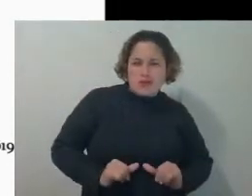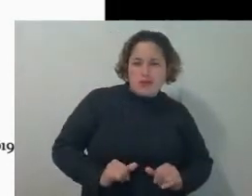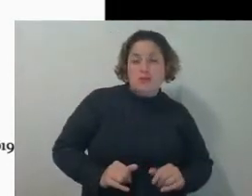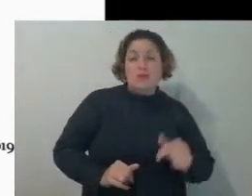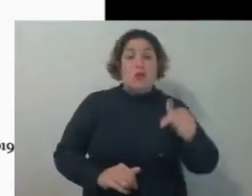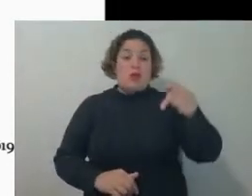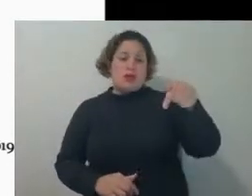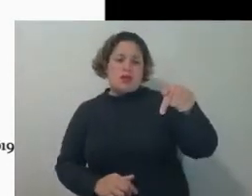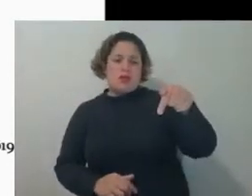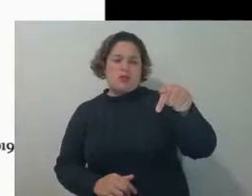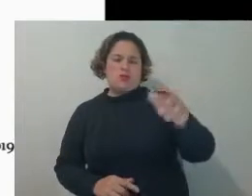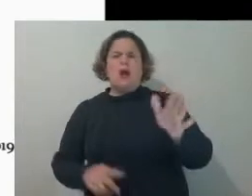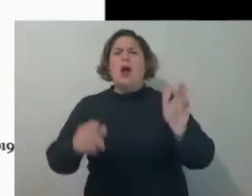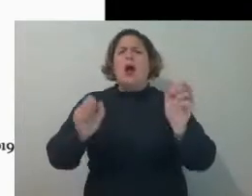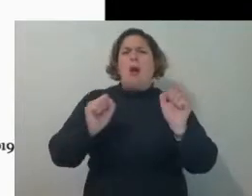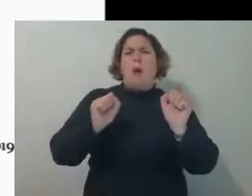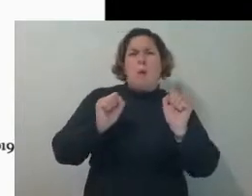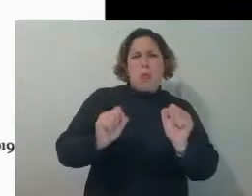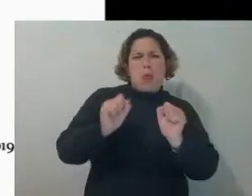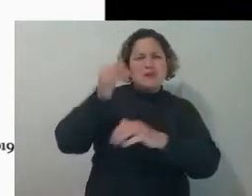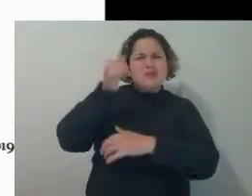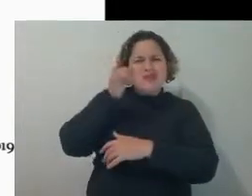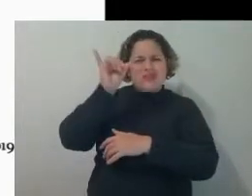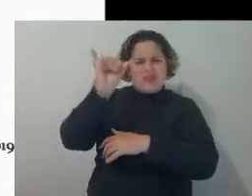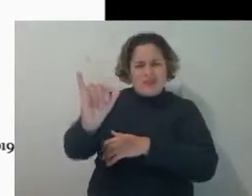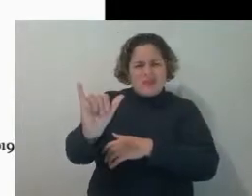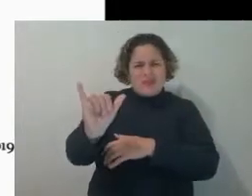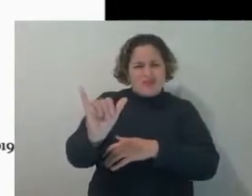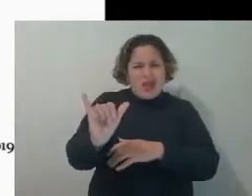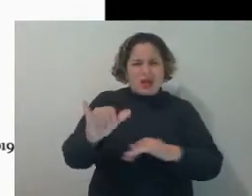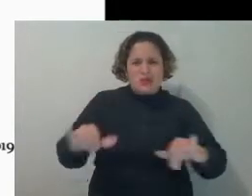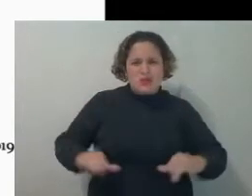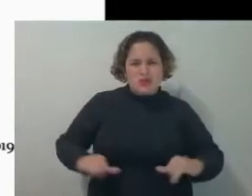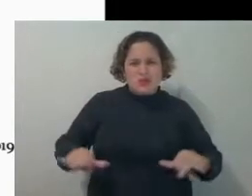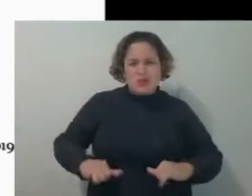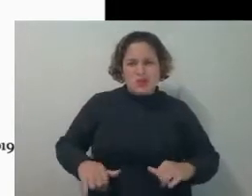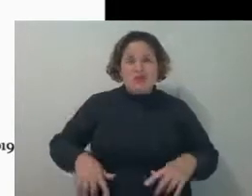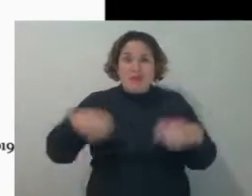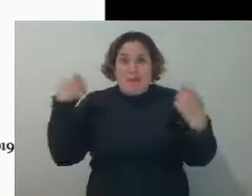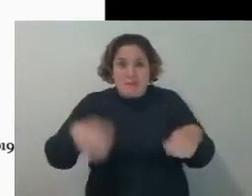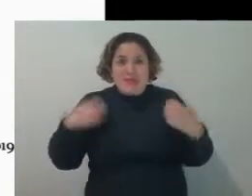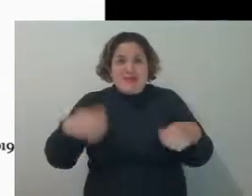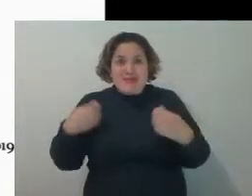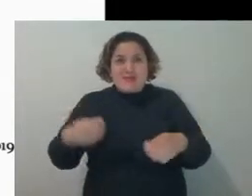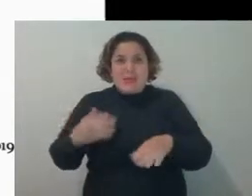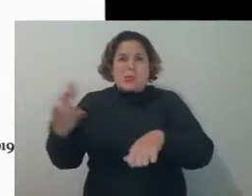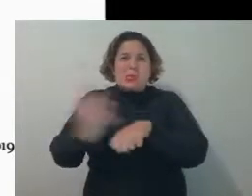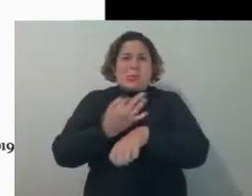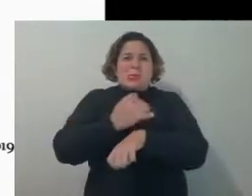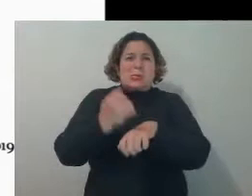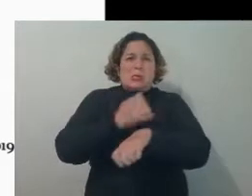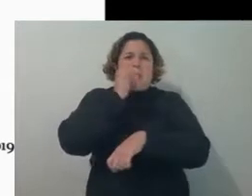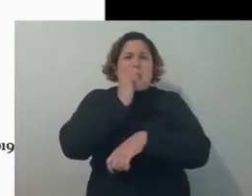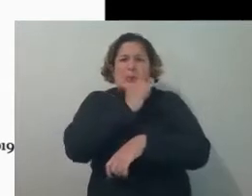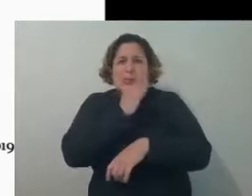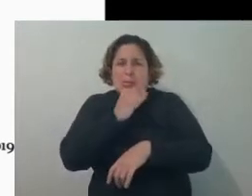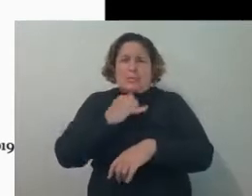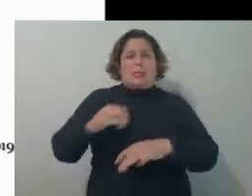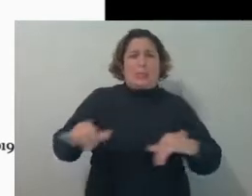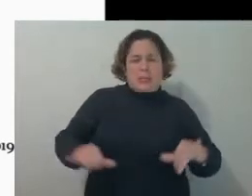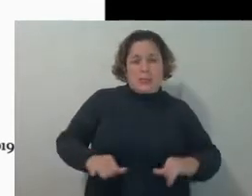evitado, ou se teria mesmo sido necessário. Então, aqui a gente se pergunta se